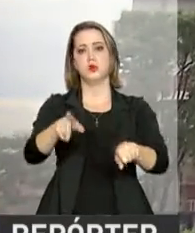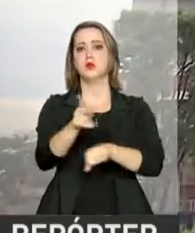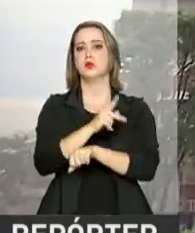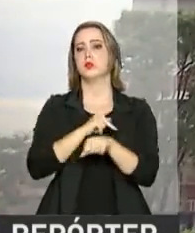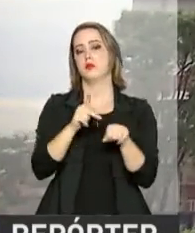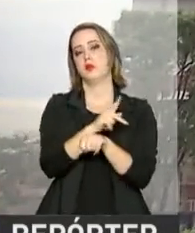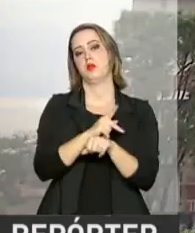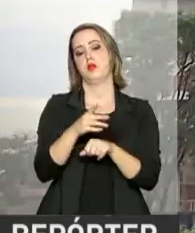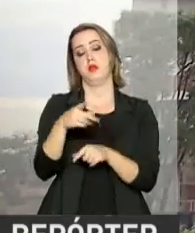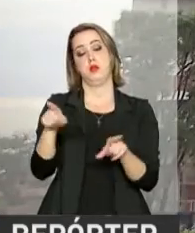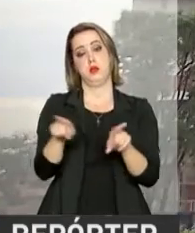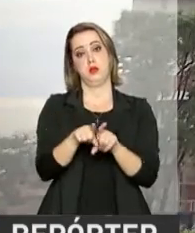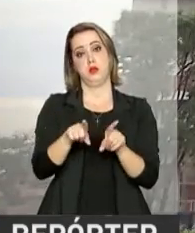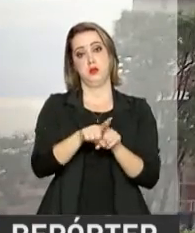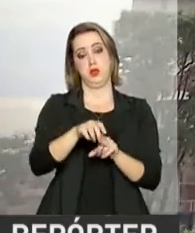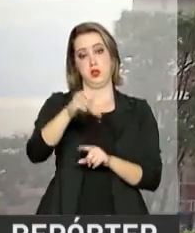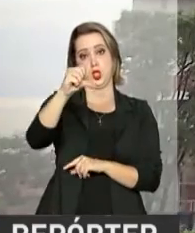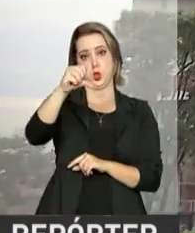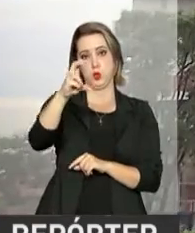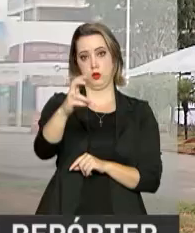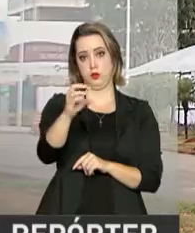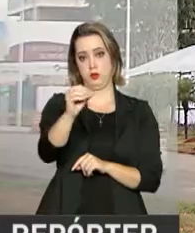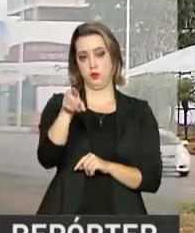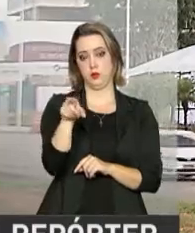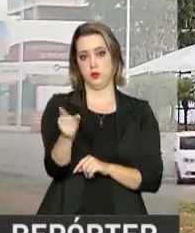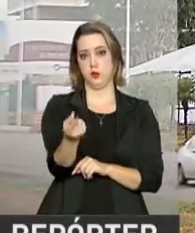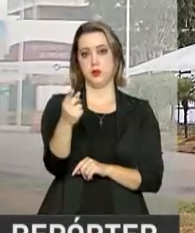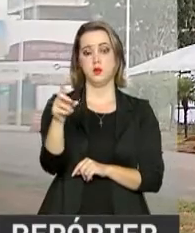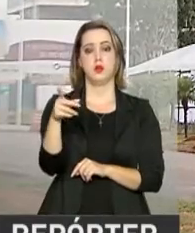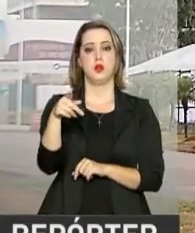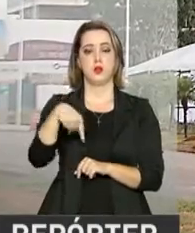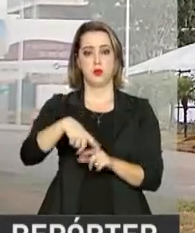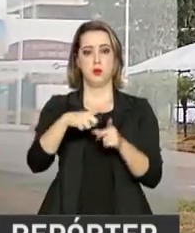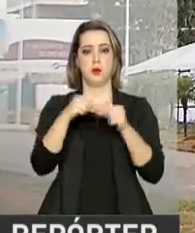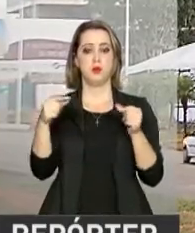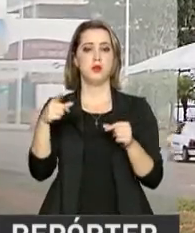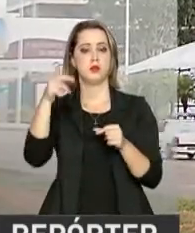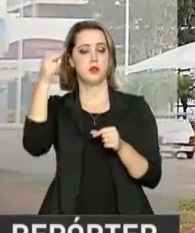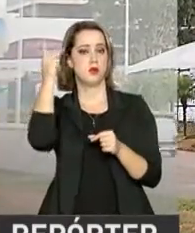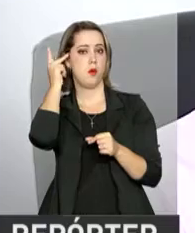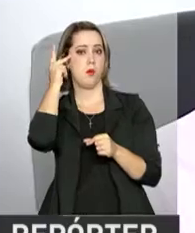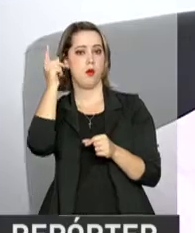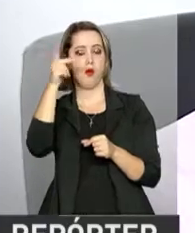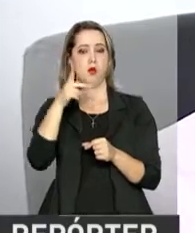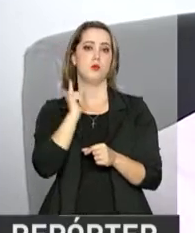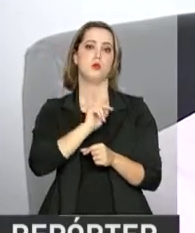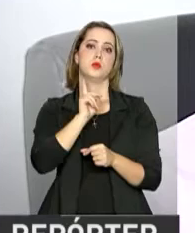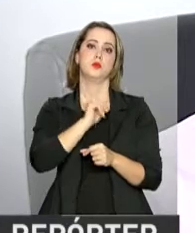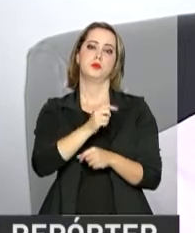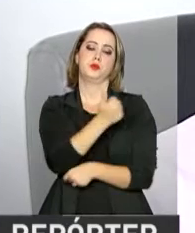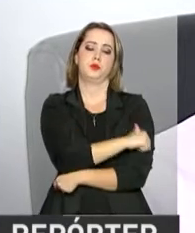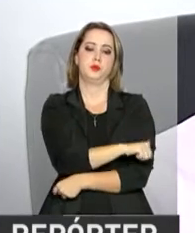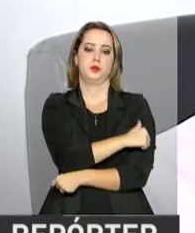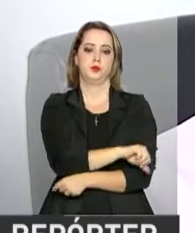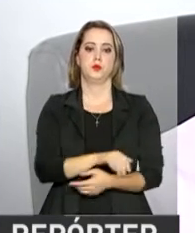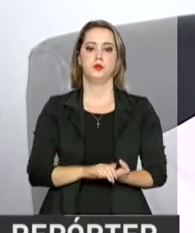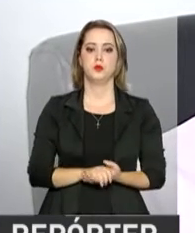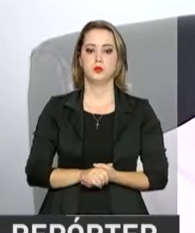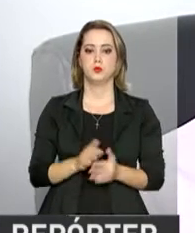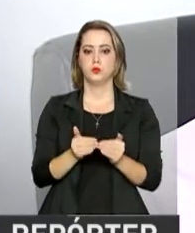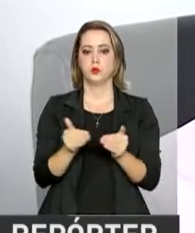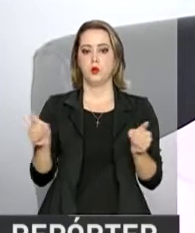950 mil para distrito federal são paulo minas gerais e rio de janeiro aumentando o limite da